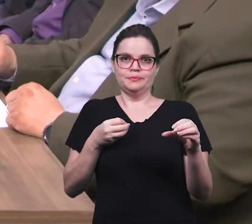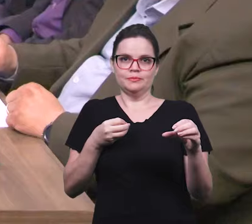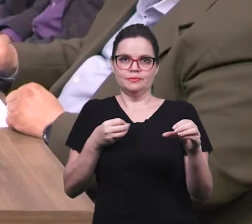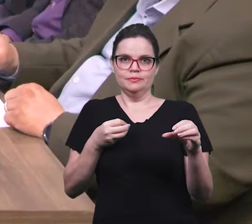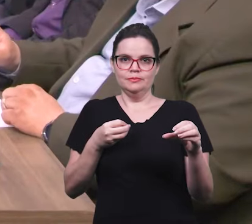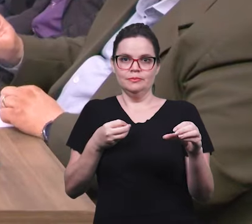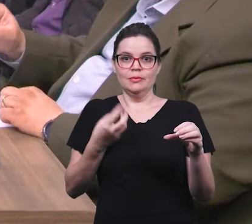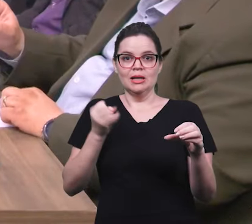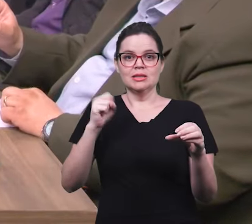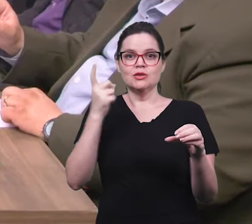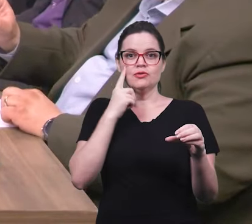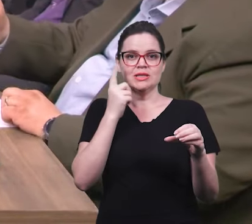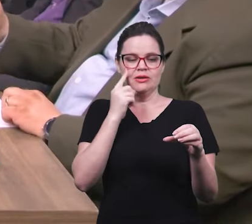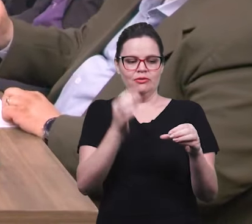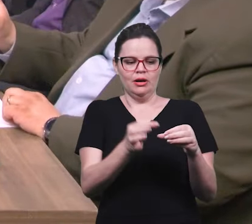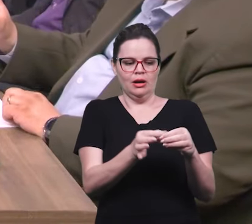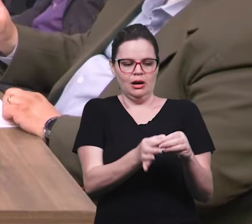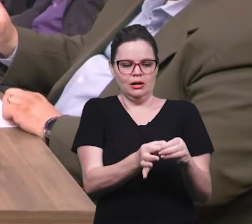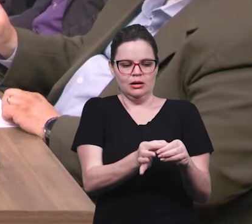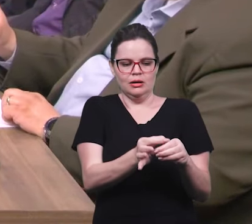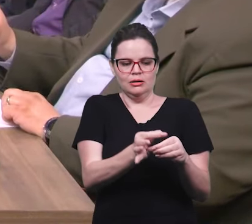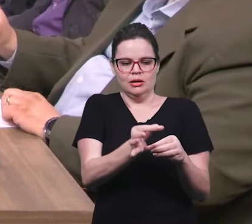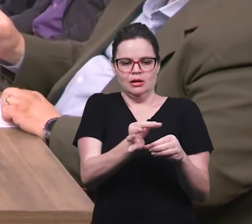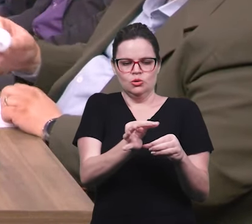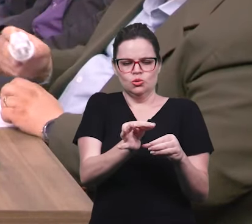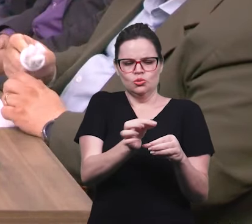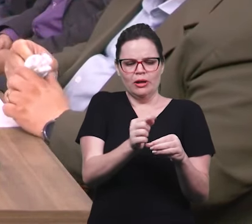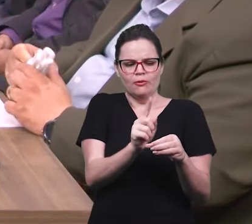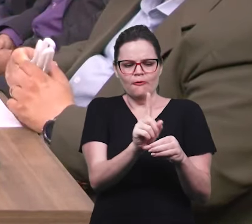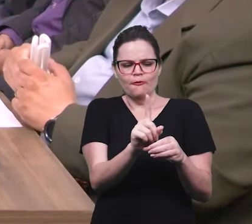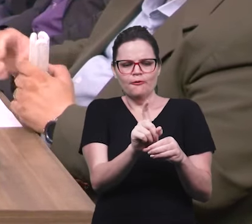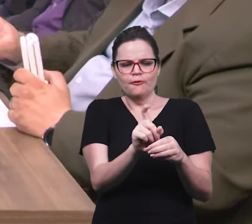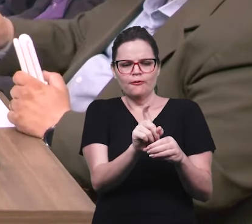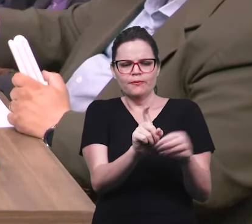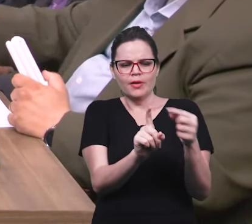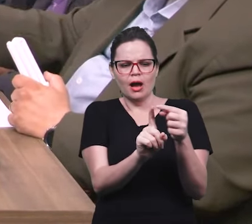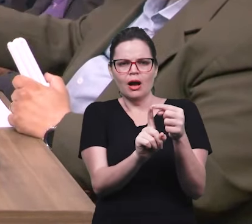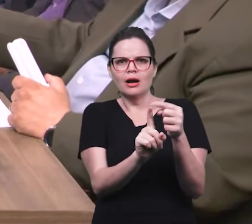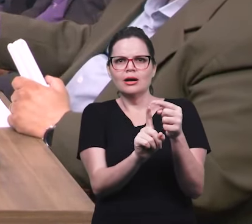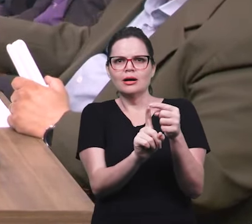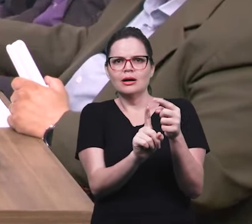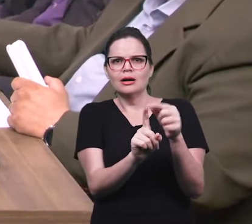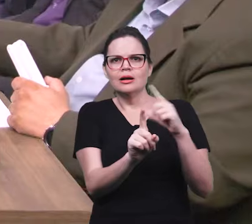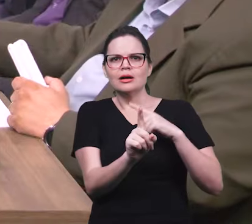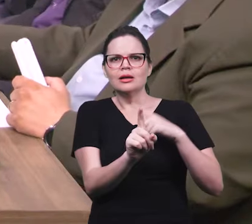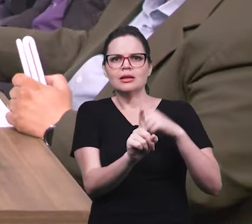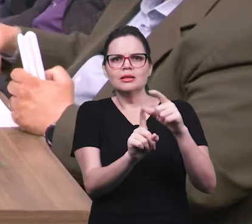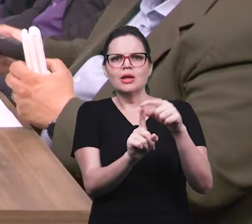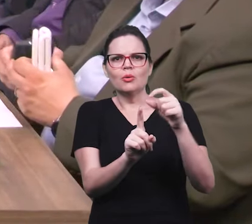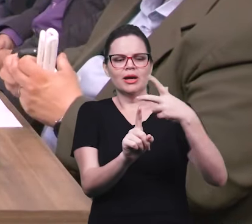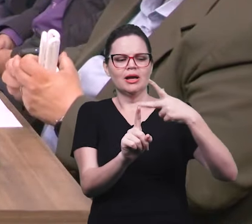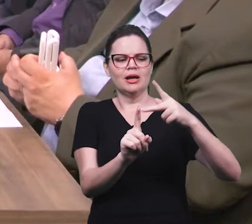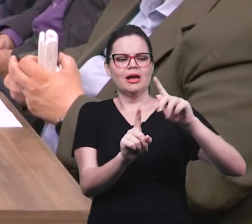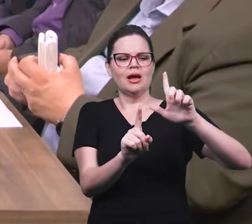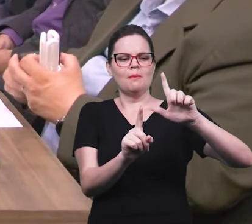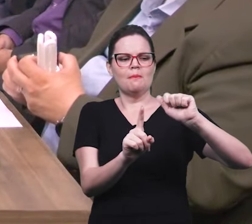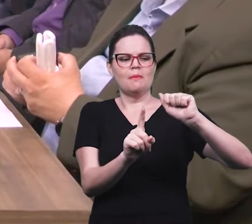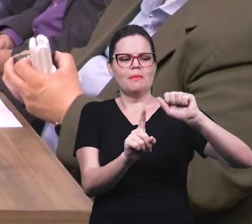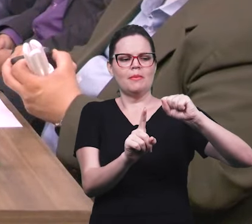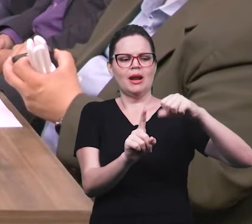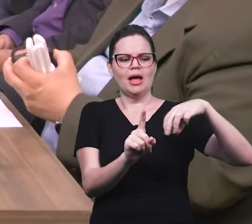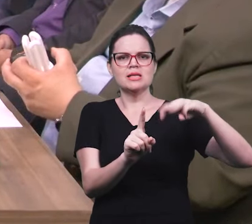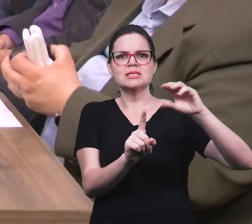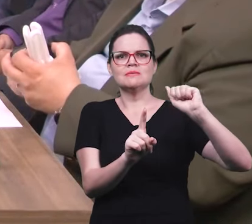vence a energia que está tão forte que ela vence a resistência do ar e gera aqui o quarto estado da matéria,